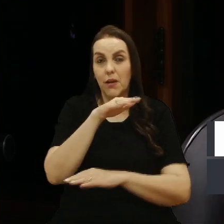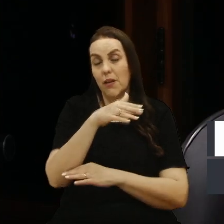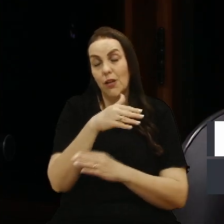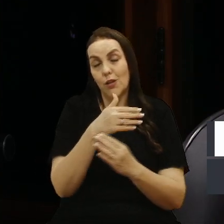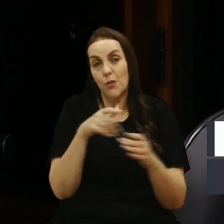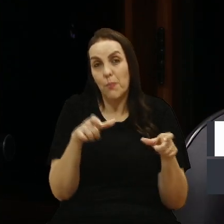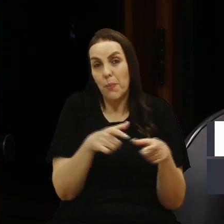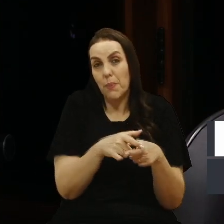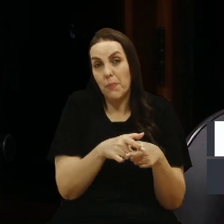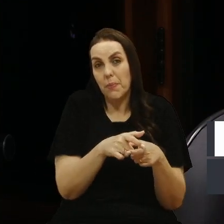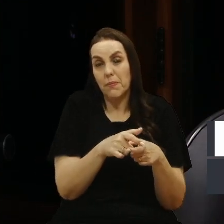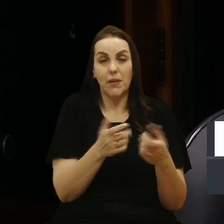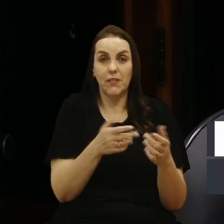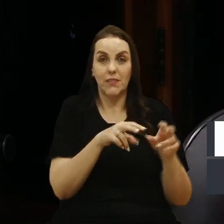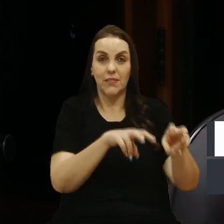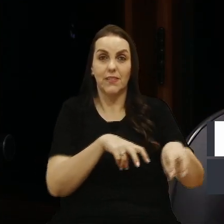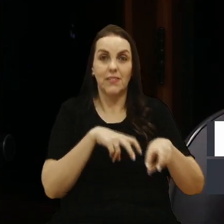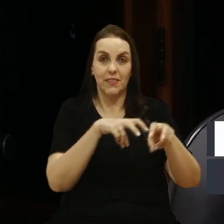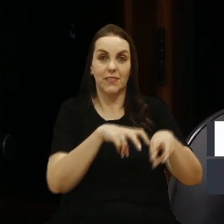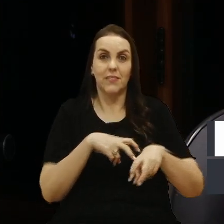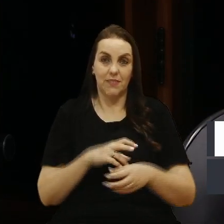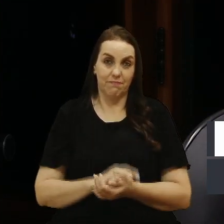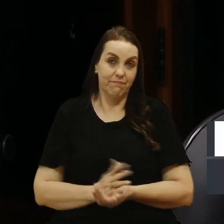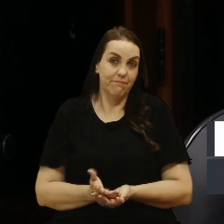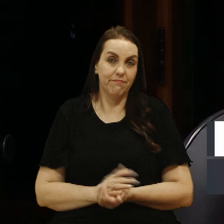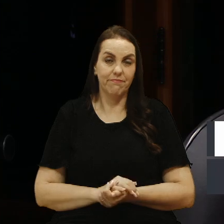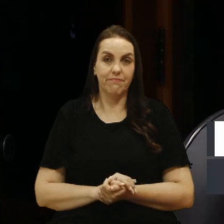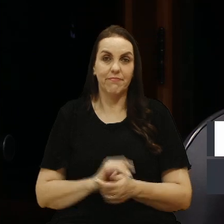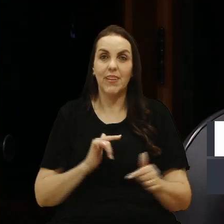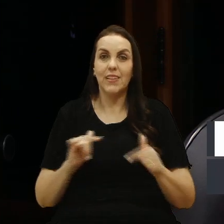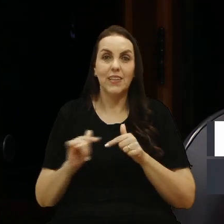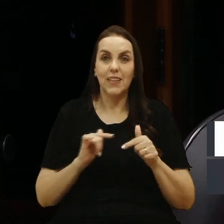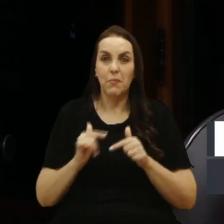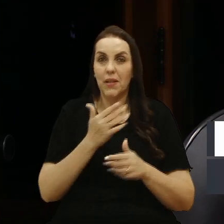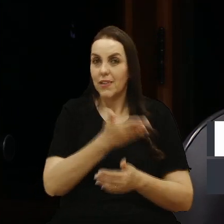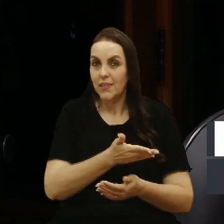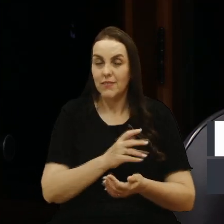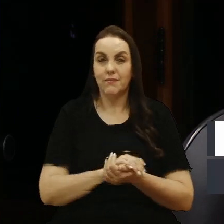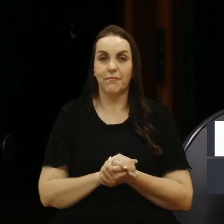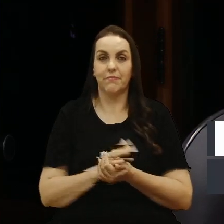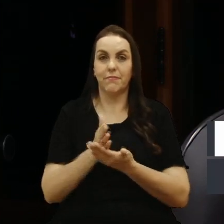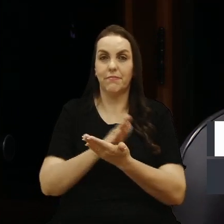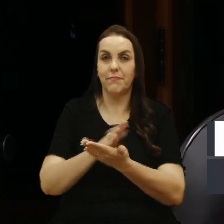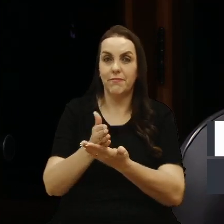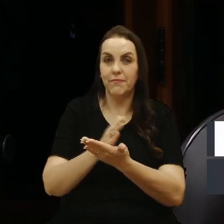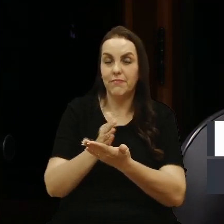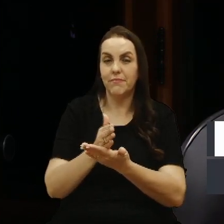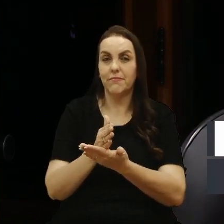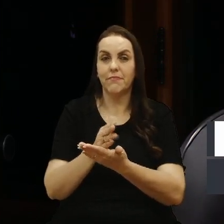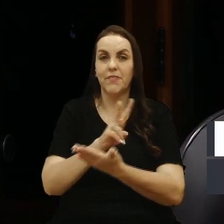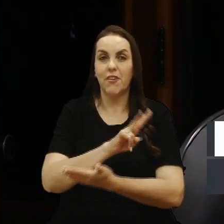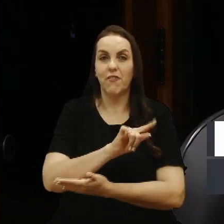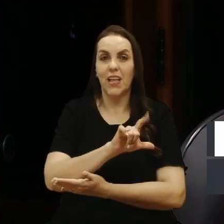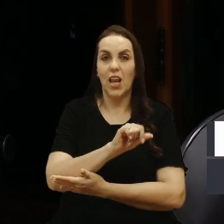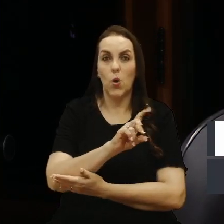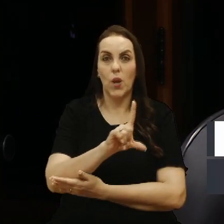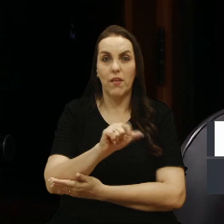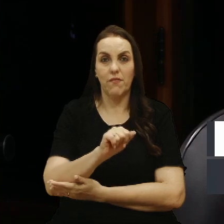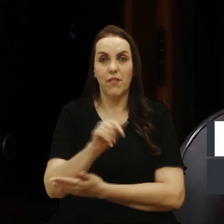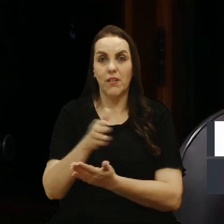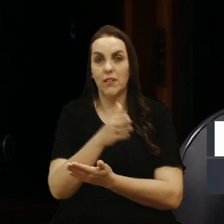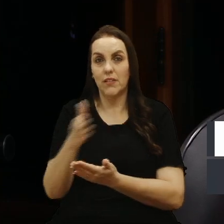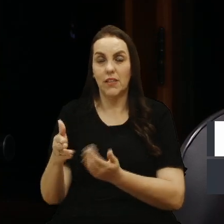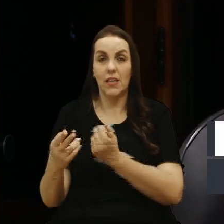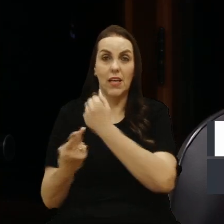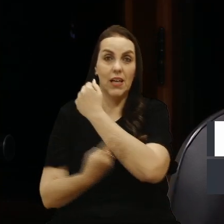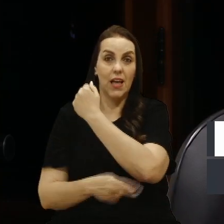gente. Quem está trabalhando lá na divisa de Vila Oliva com Canela,